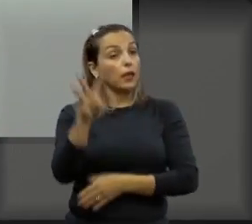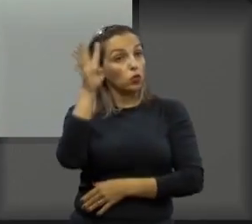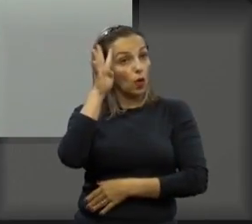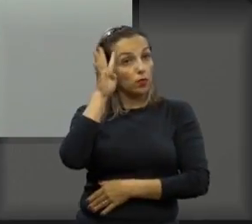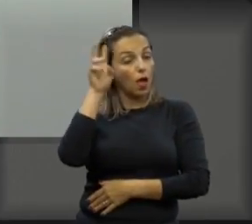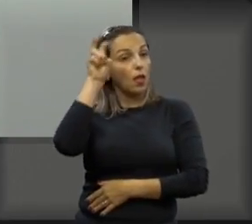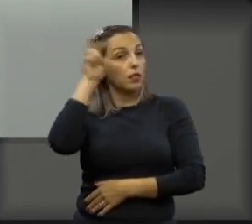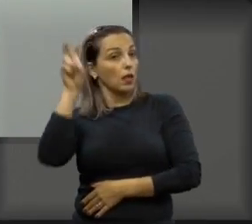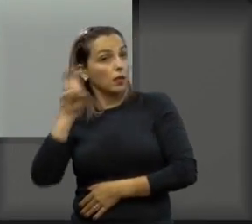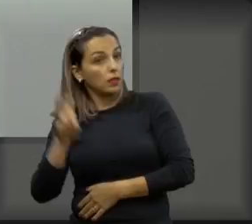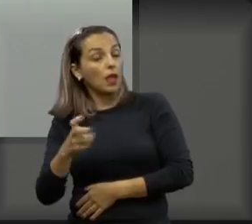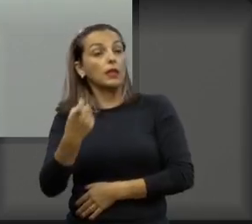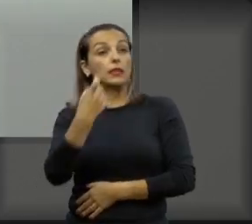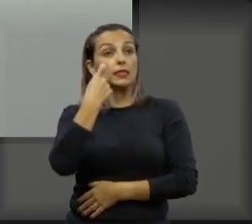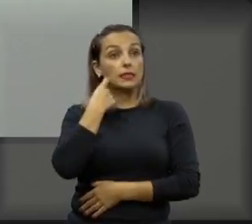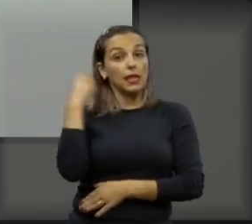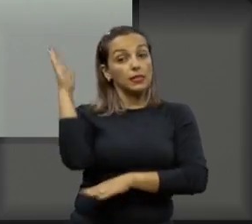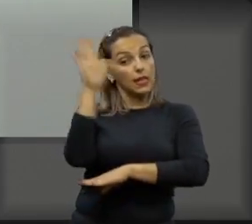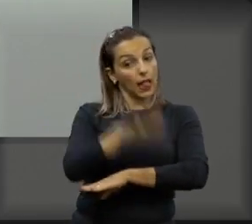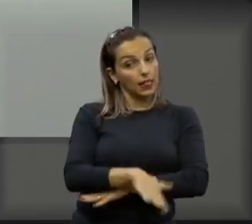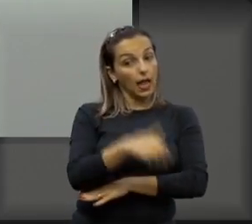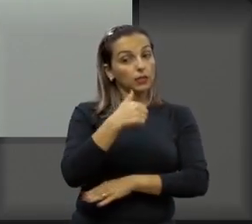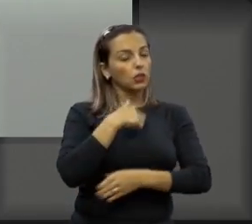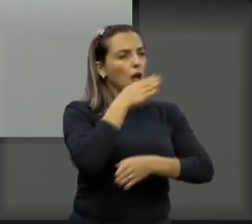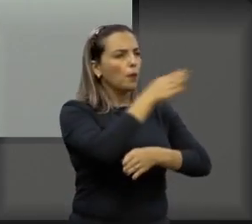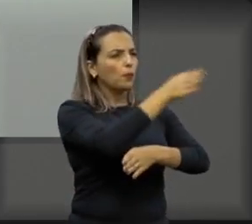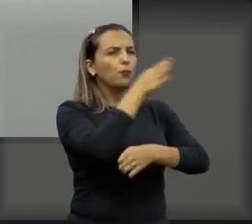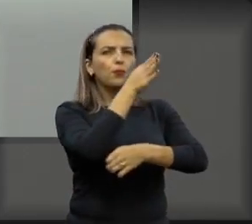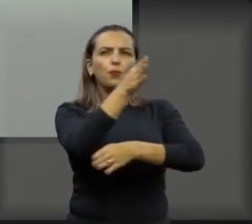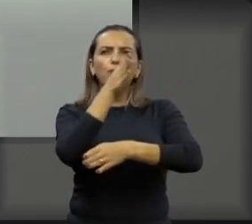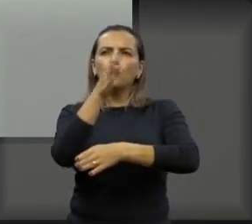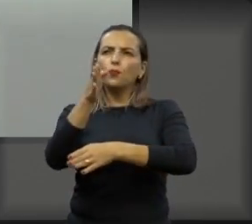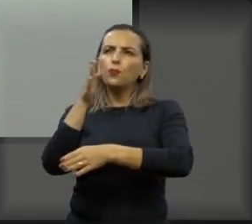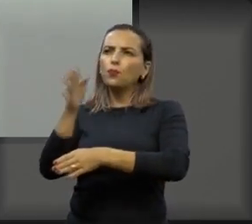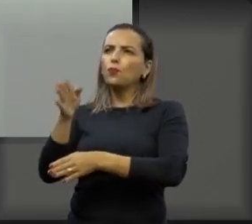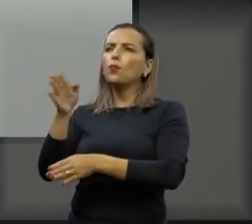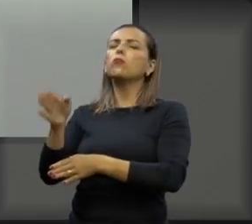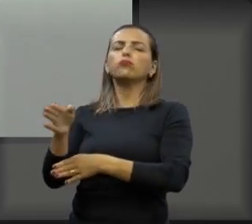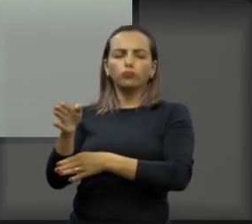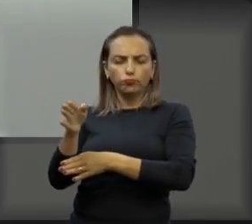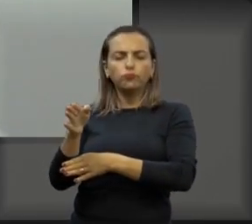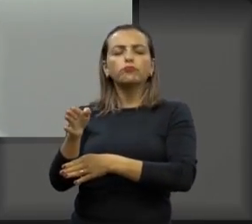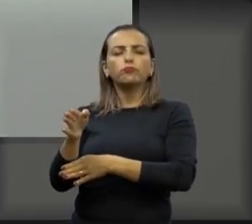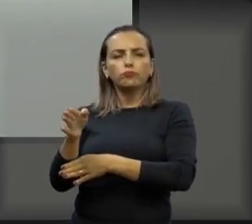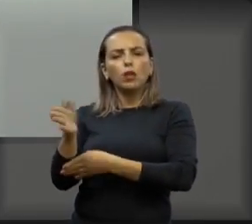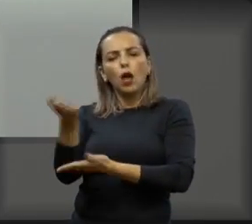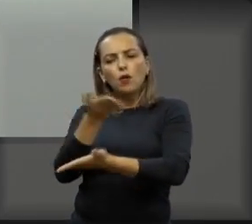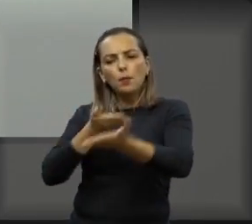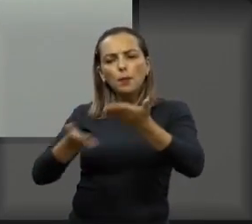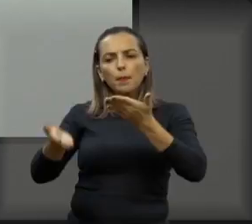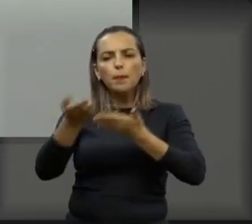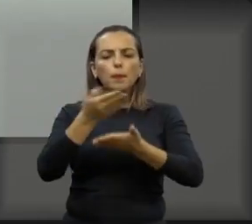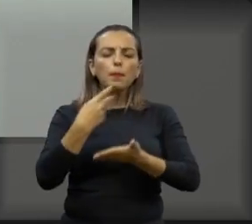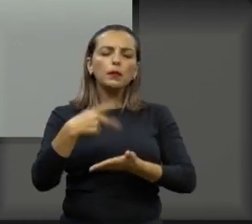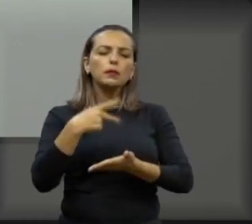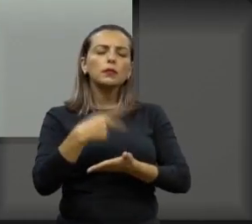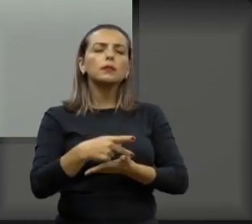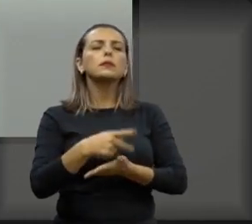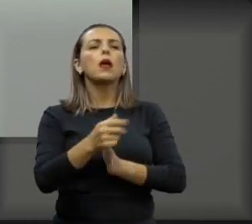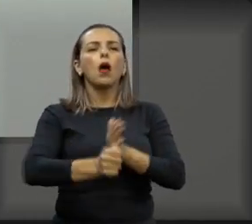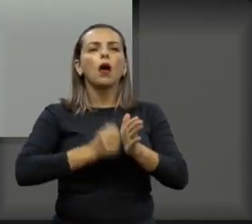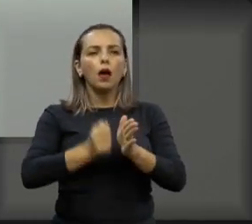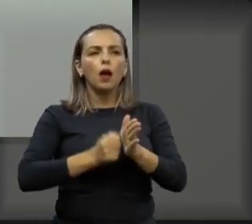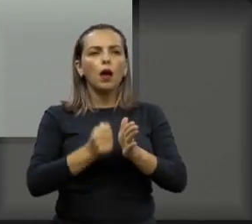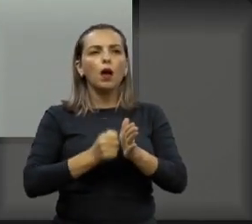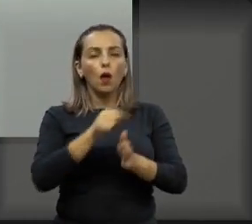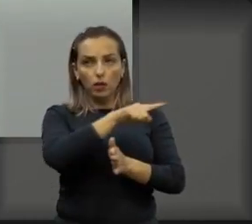sexta-feira, toda tarde, eu estou na rua atendendo a população, buscando as demandas, atendendo o povo de Araraquara. E a todos vocês